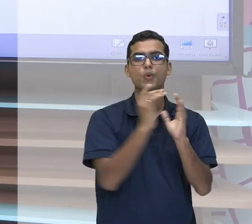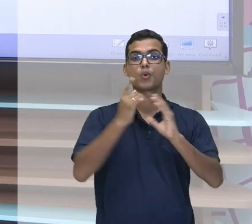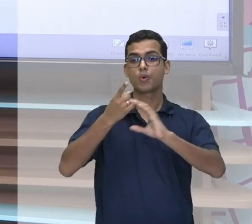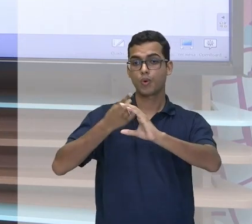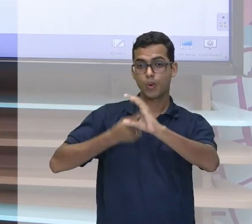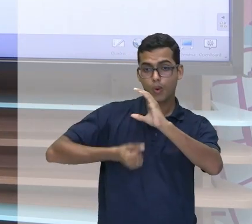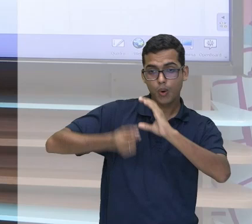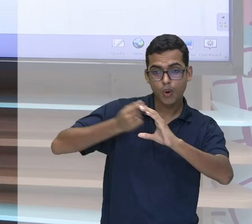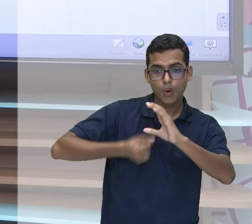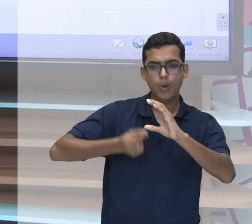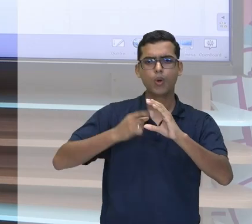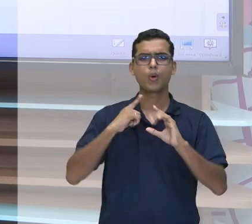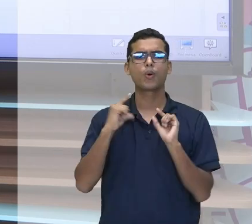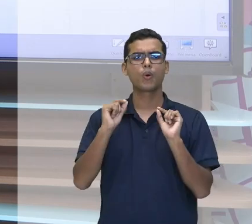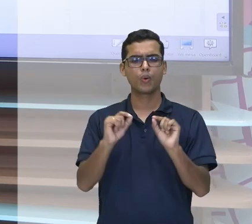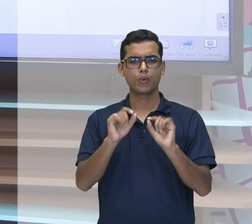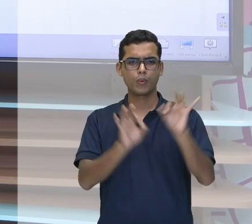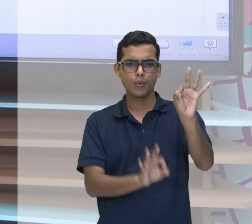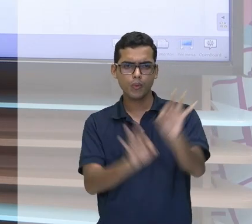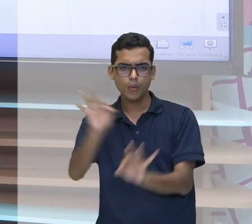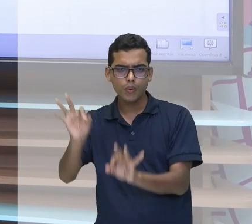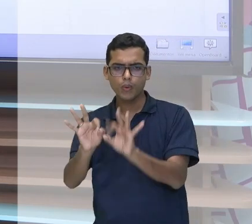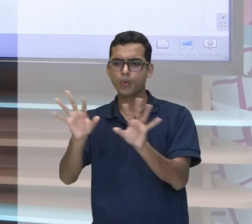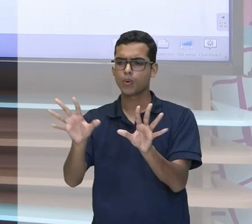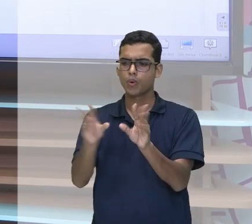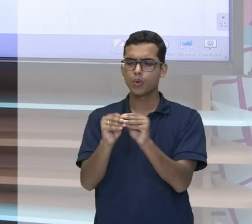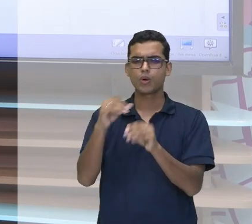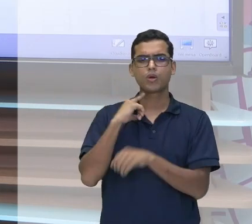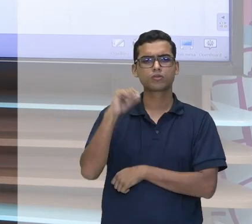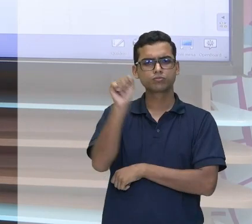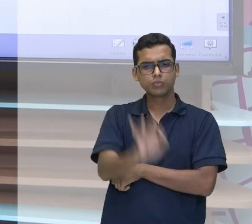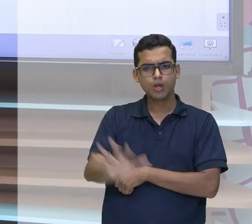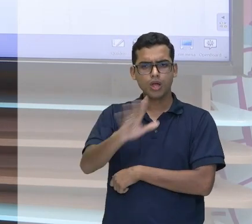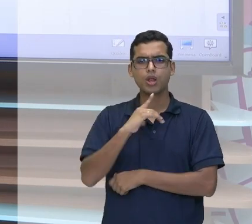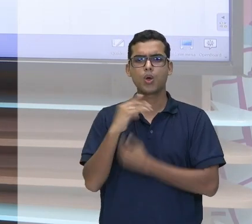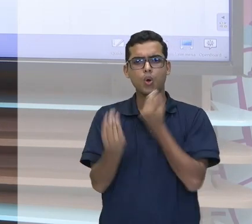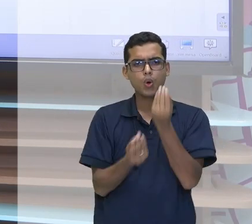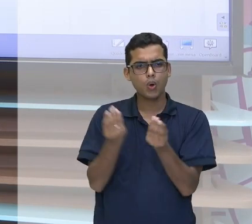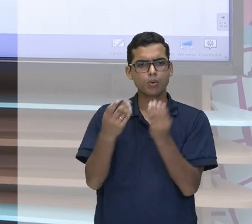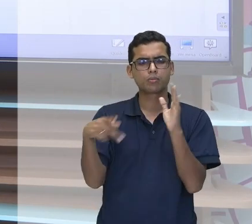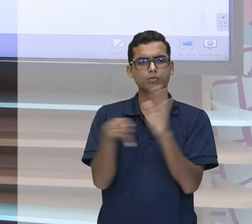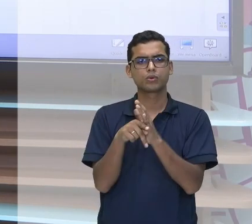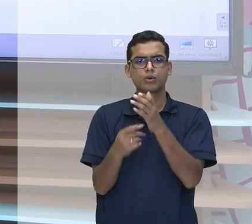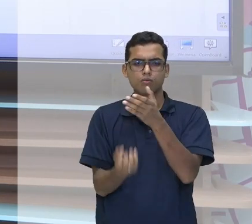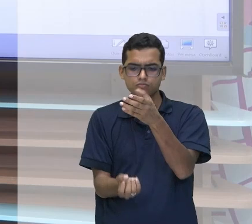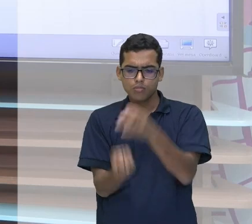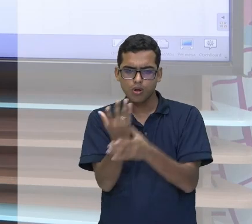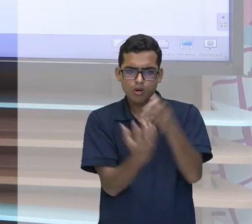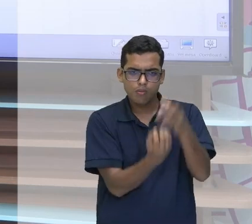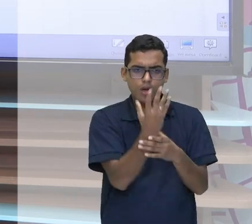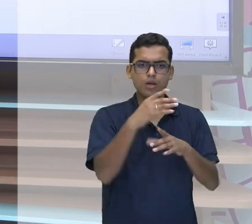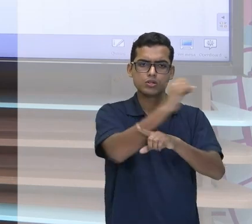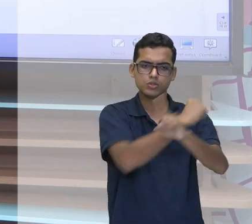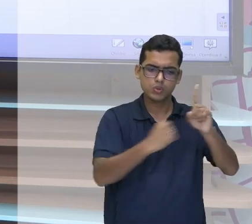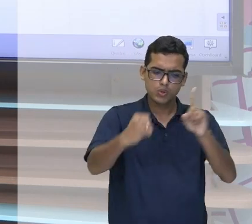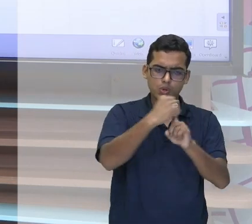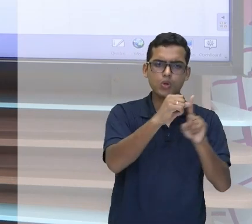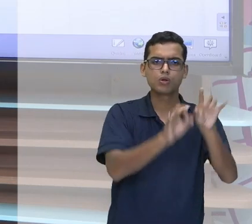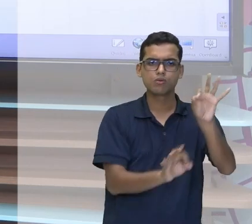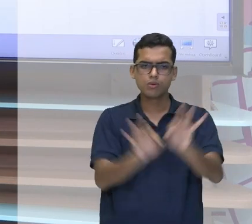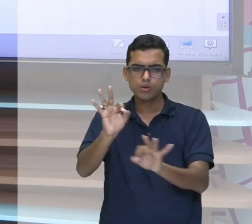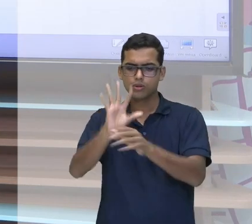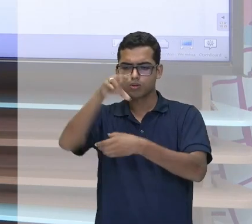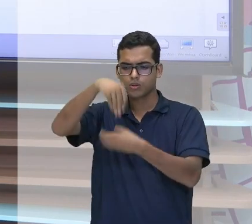vai organizar de uma forma geral, é esse modo de produção que organiza e influencia ali a sociedade em todas as